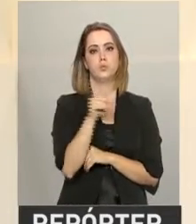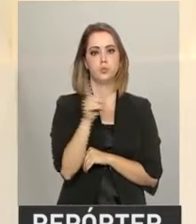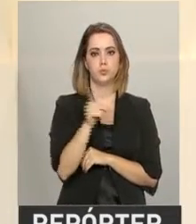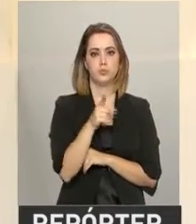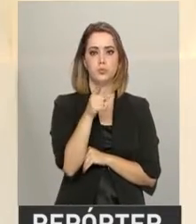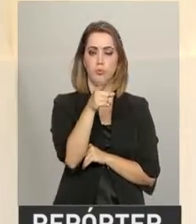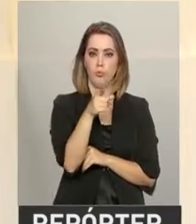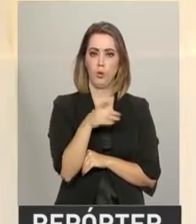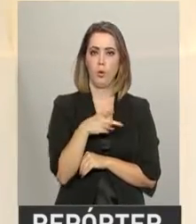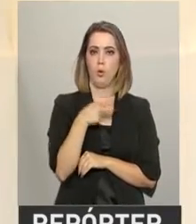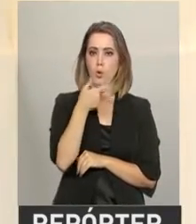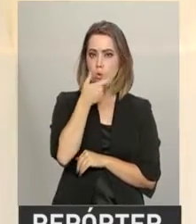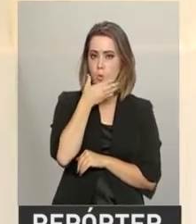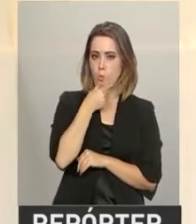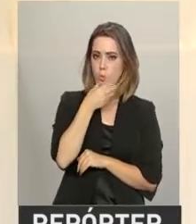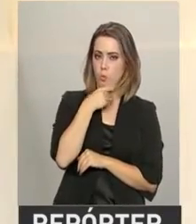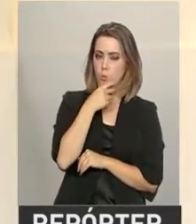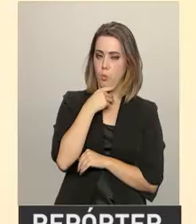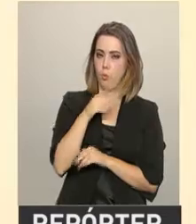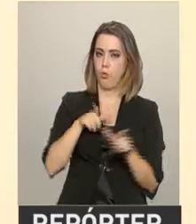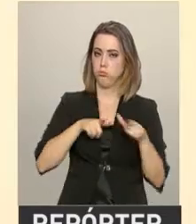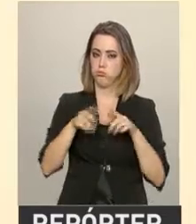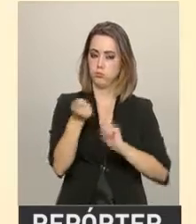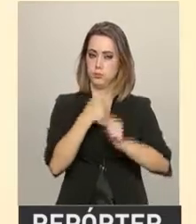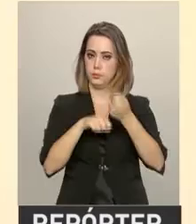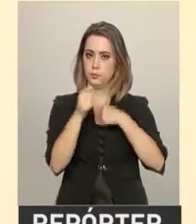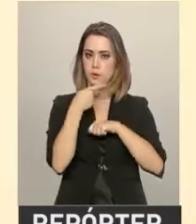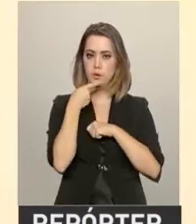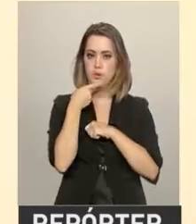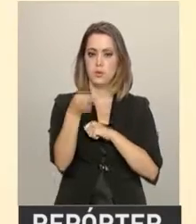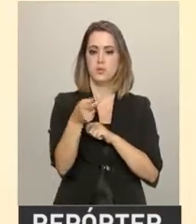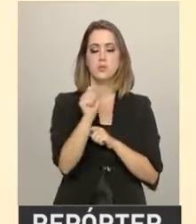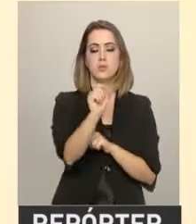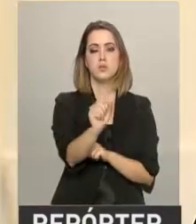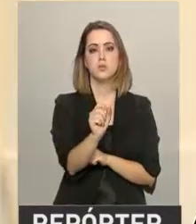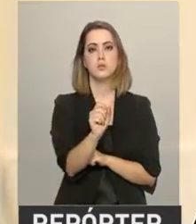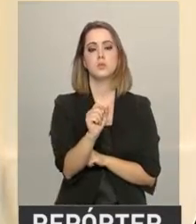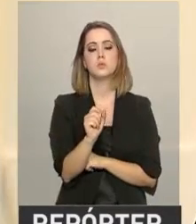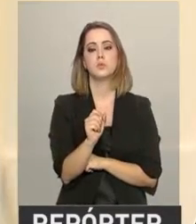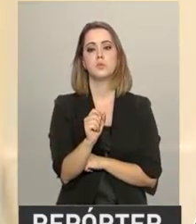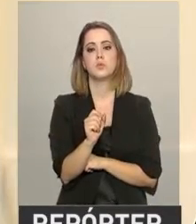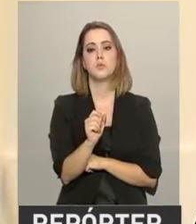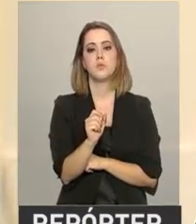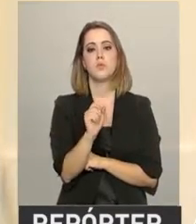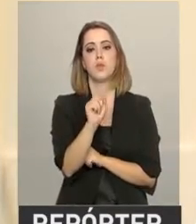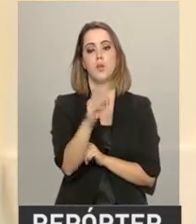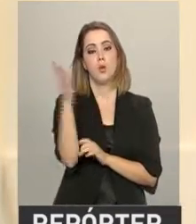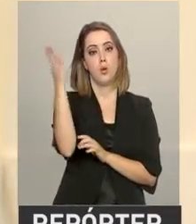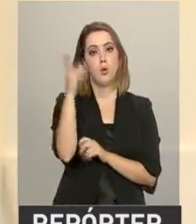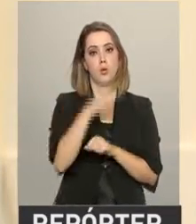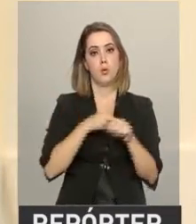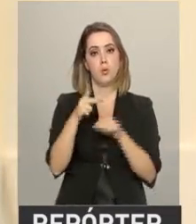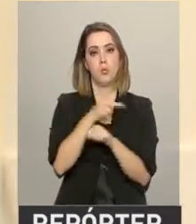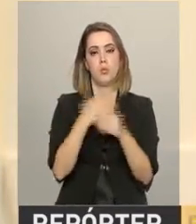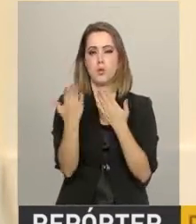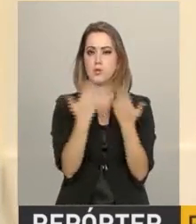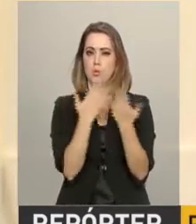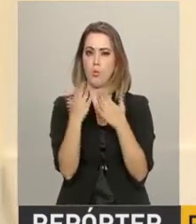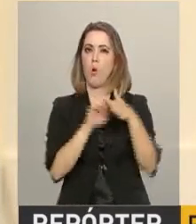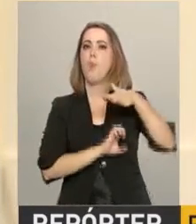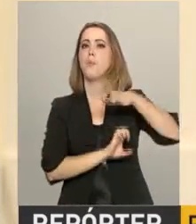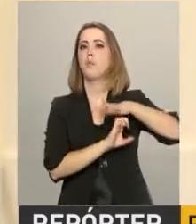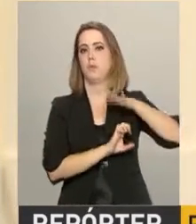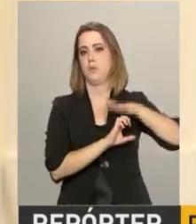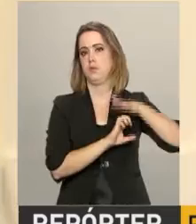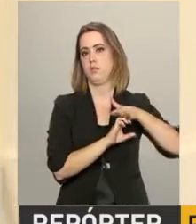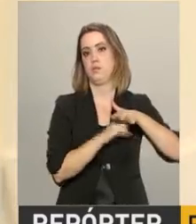este economista o aumento das exportações contribui para aquecer a economia o país pode ser tratado como a gente trata uma empresa